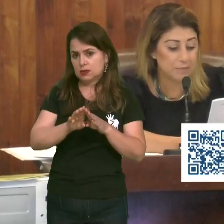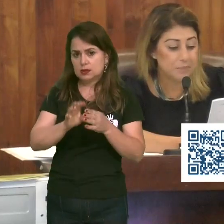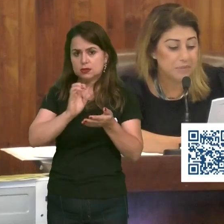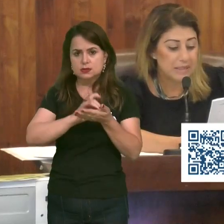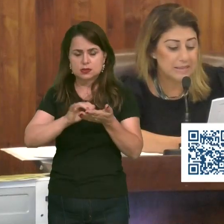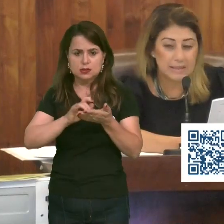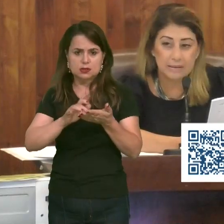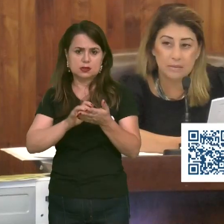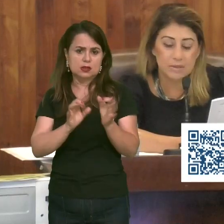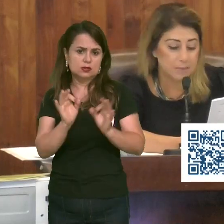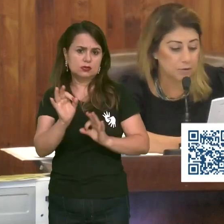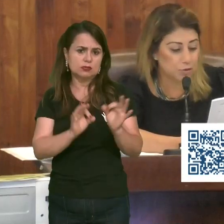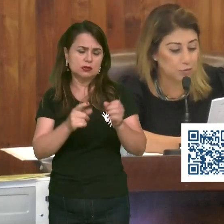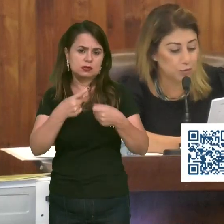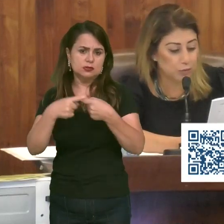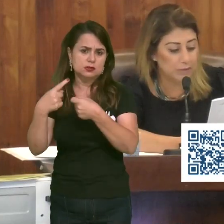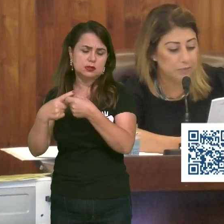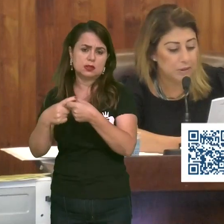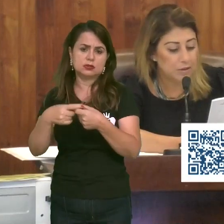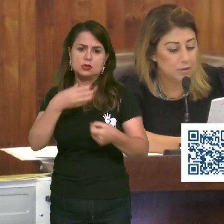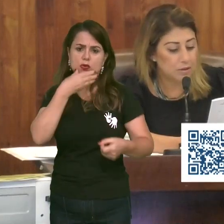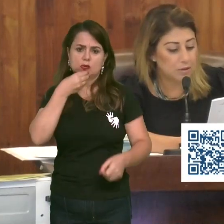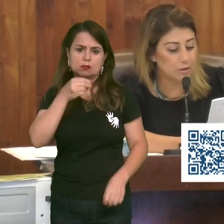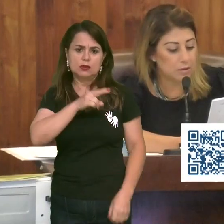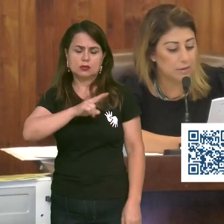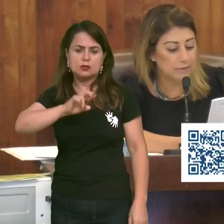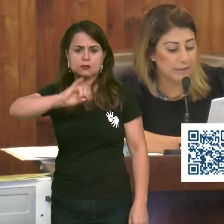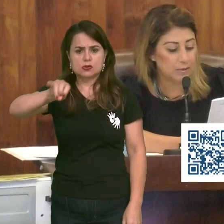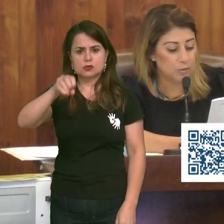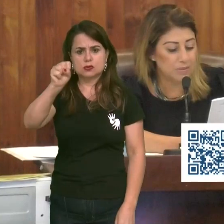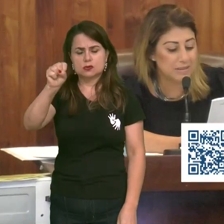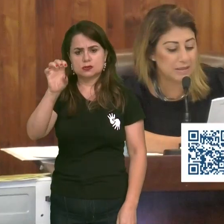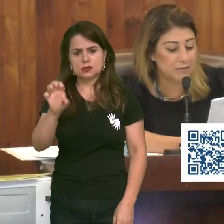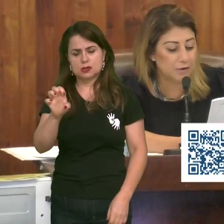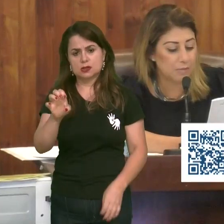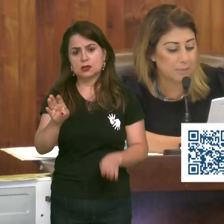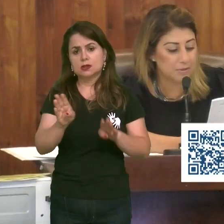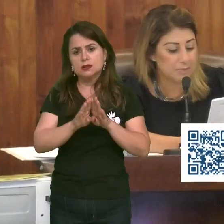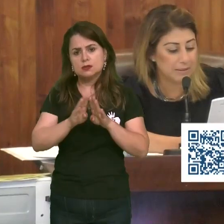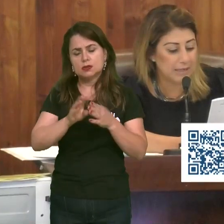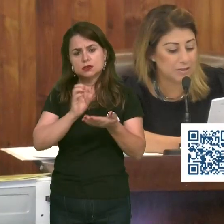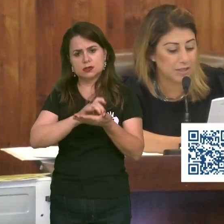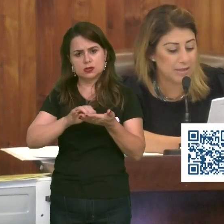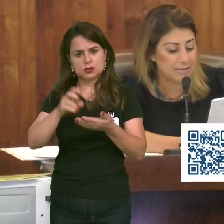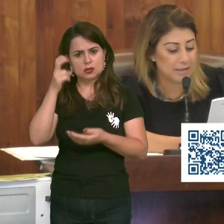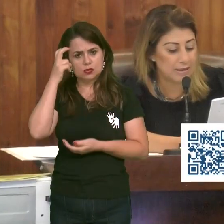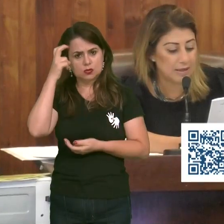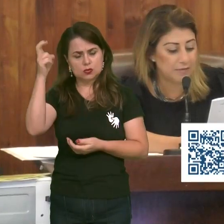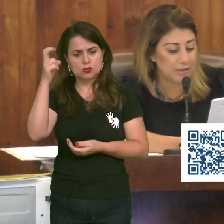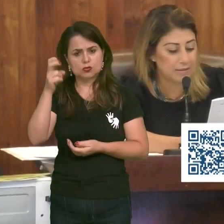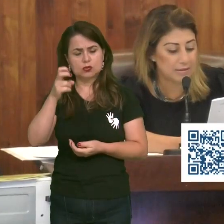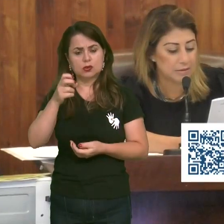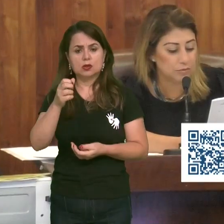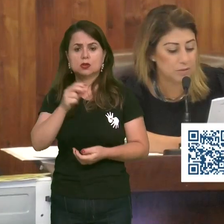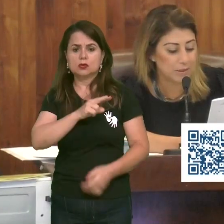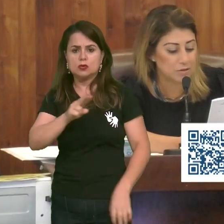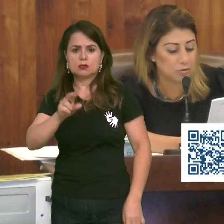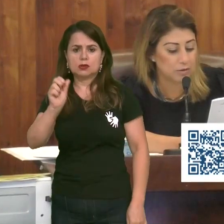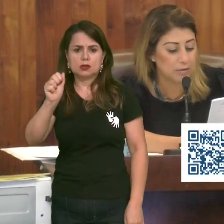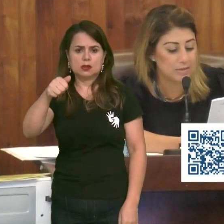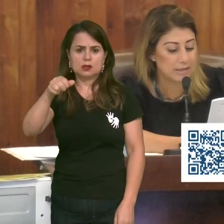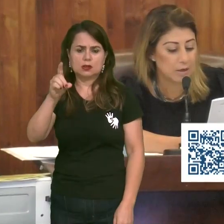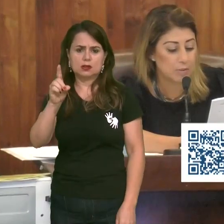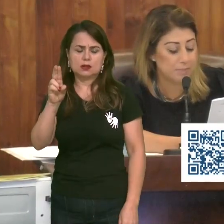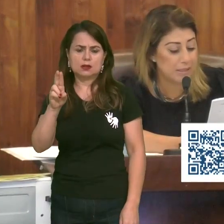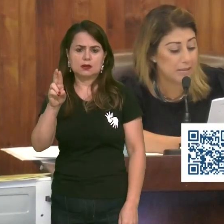Antônio de Almeida e secretário municipal de cultura André Gomes que informe a possibilidade realizar revitalização do